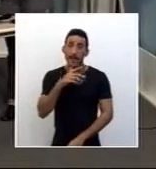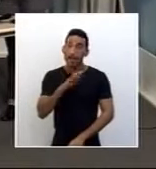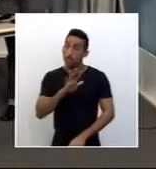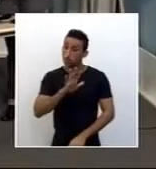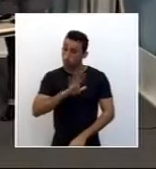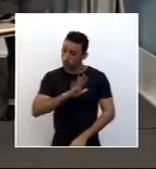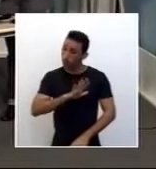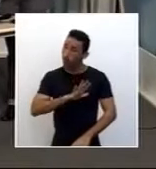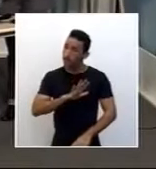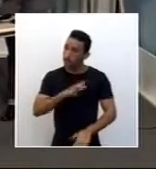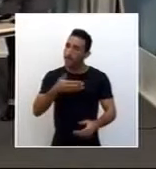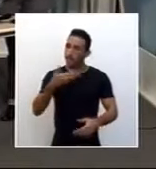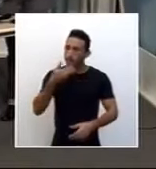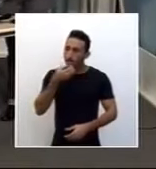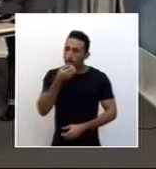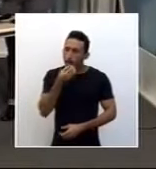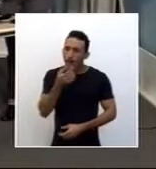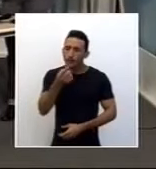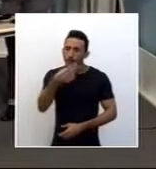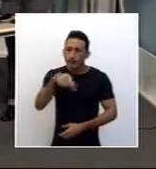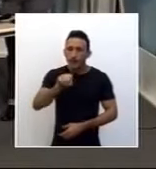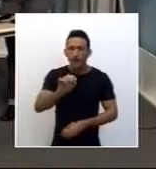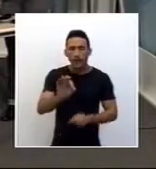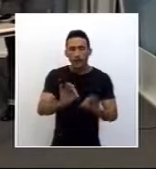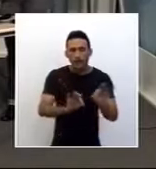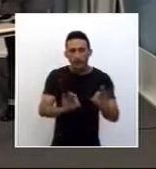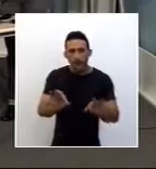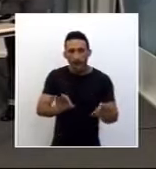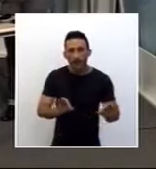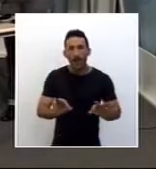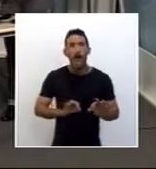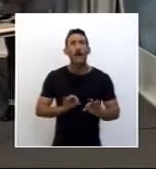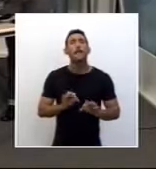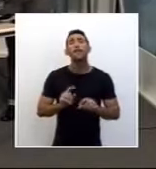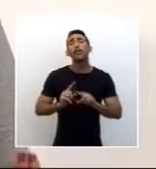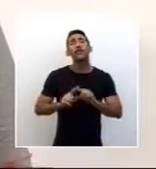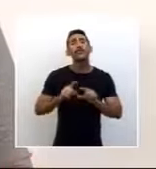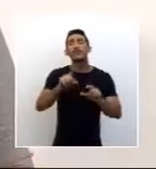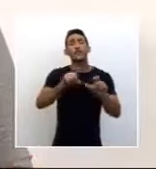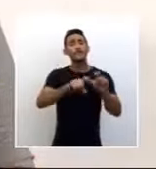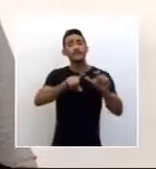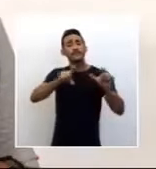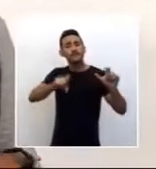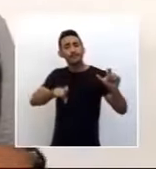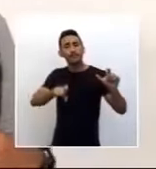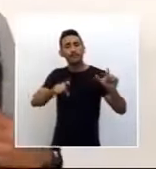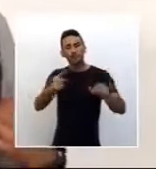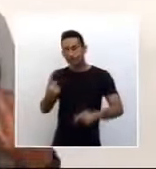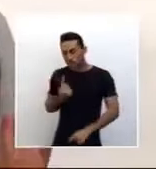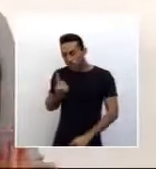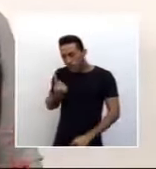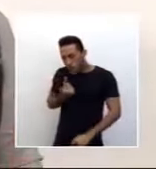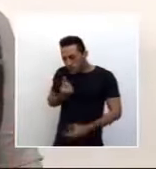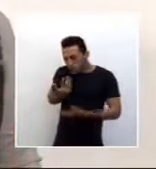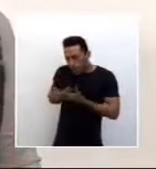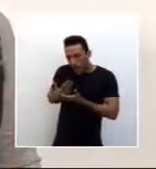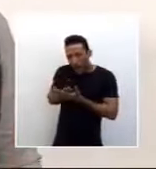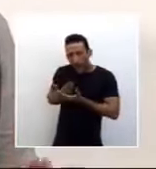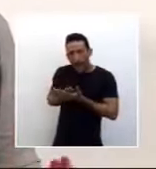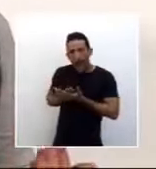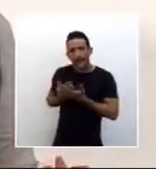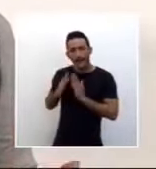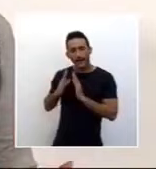não dá para facilitar um pouco mais a sua vida para que você tenha autonomia para você estudar